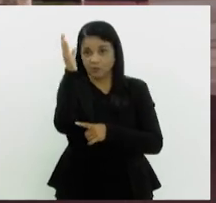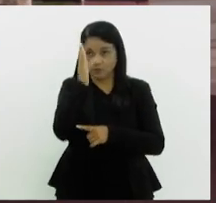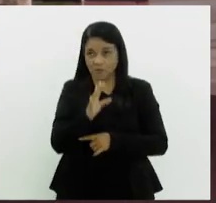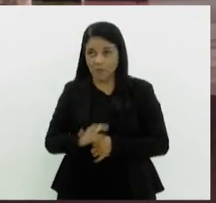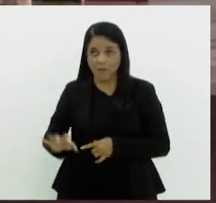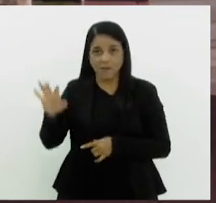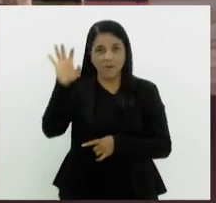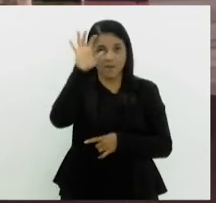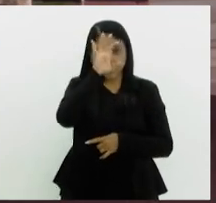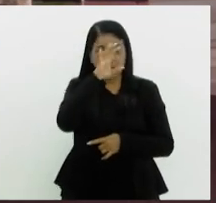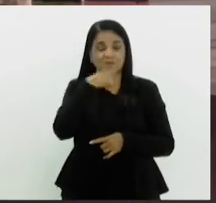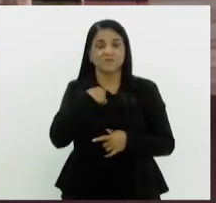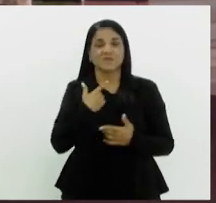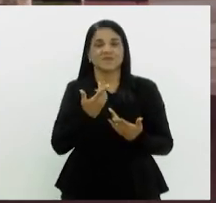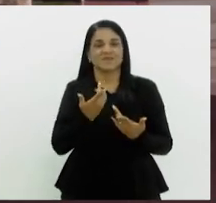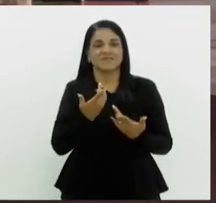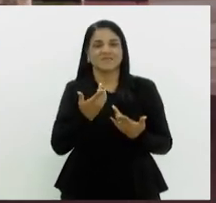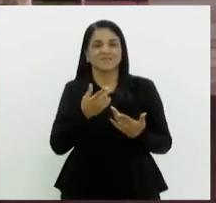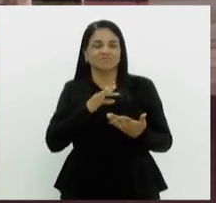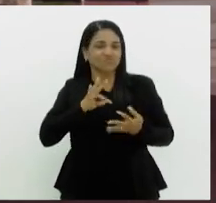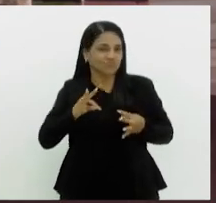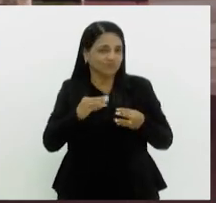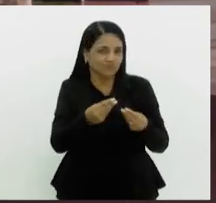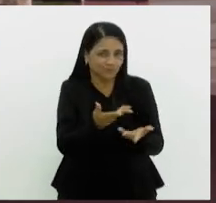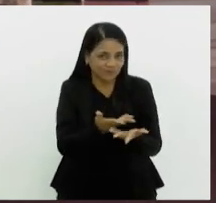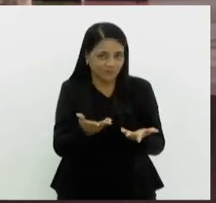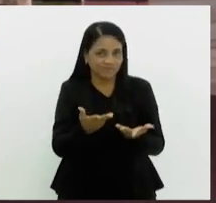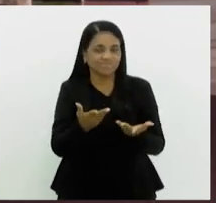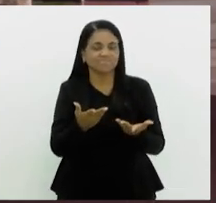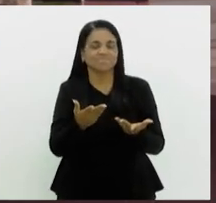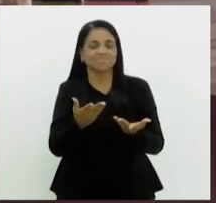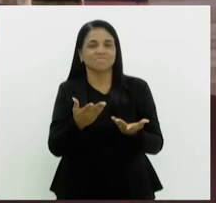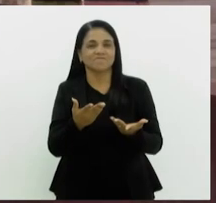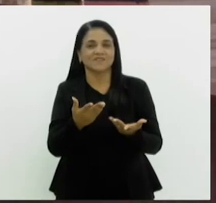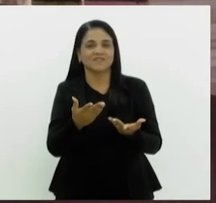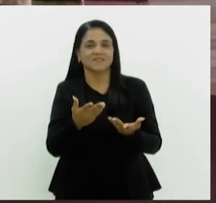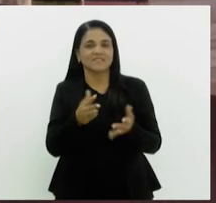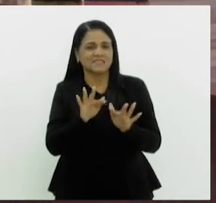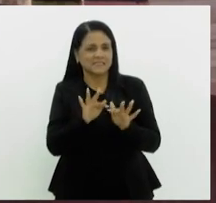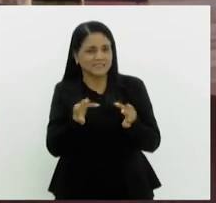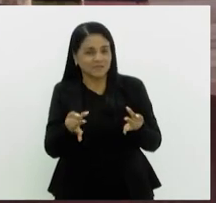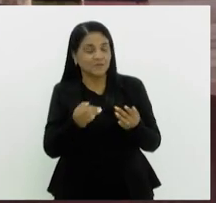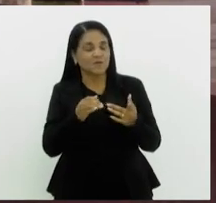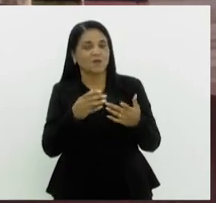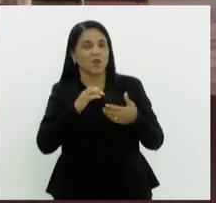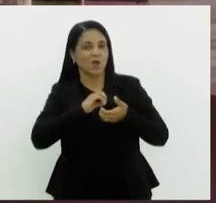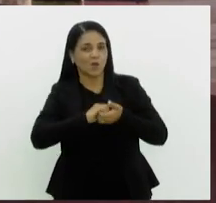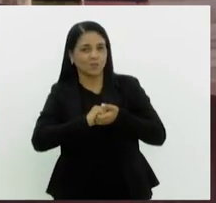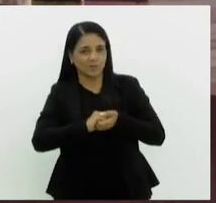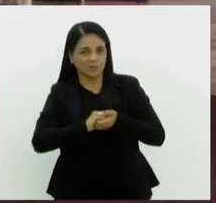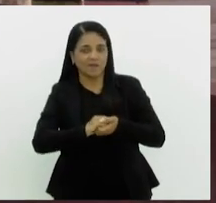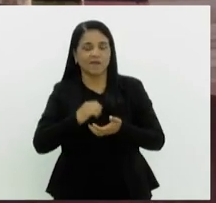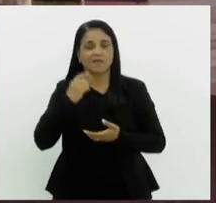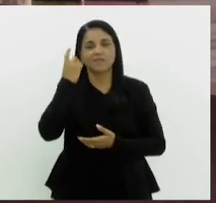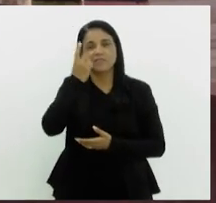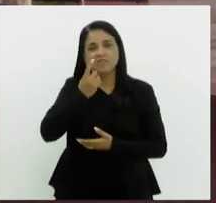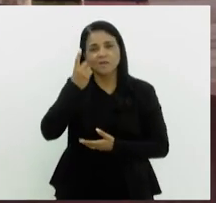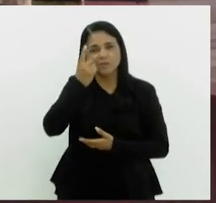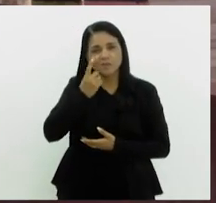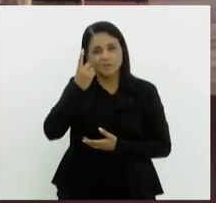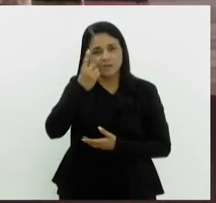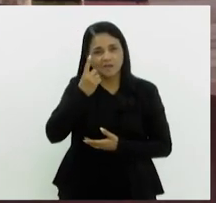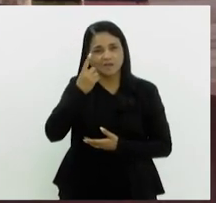essas atribuições, modéstia à parte, eu quero cumprimentar a deputada Renata Souza